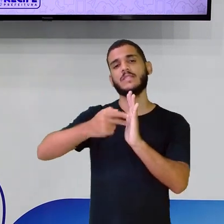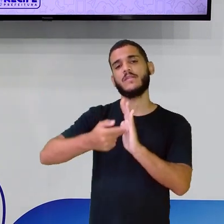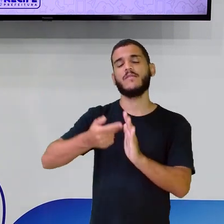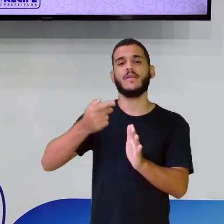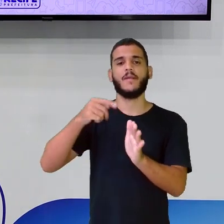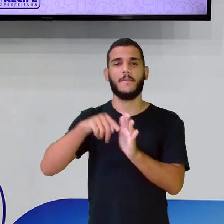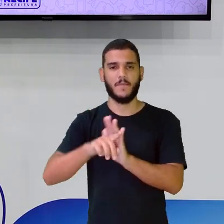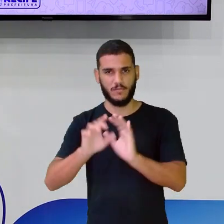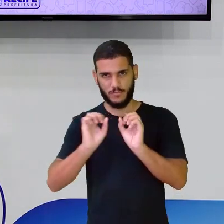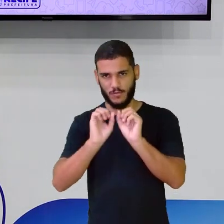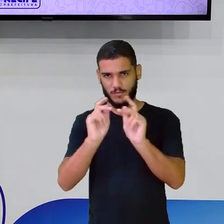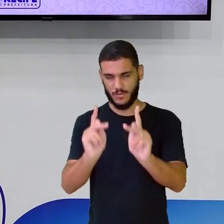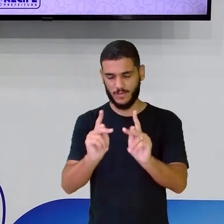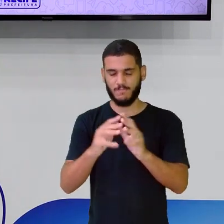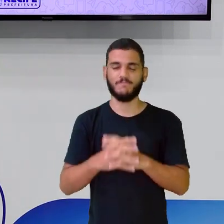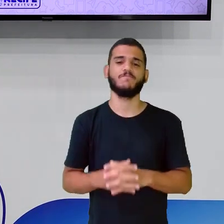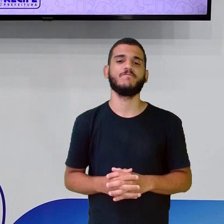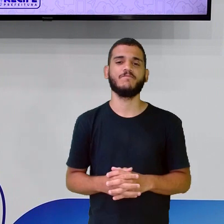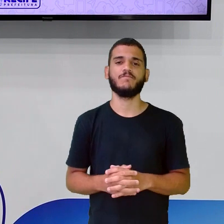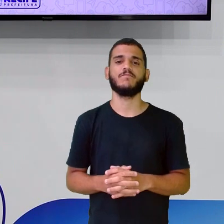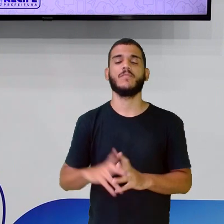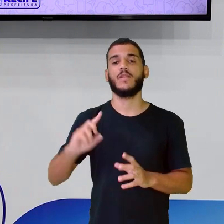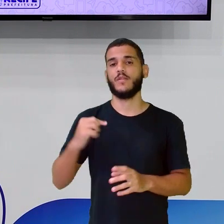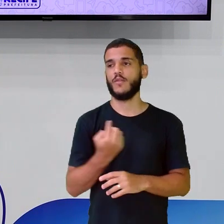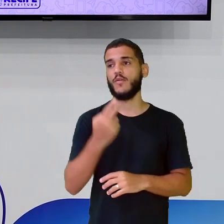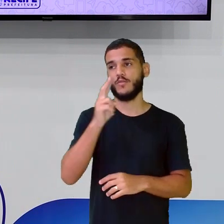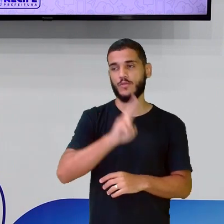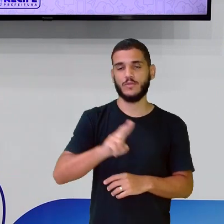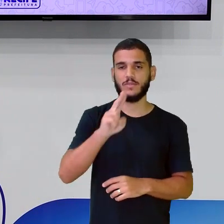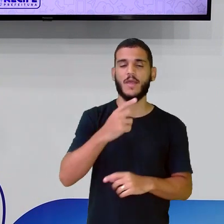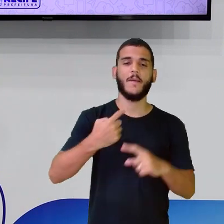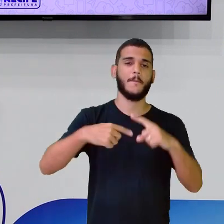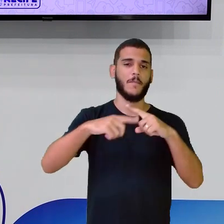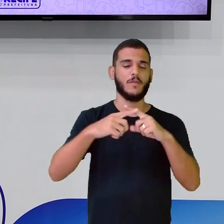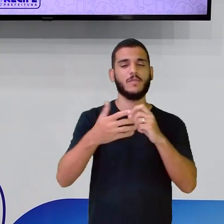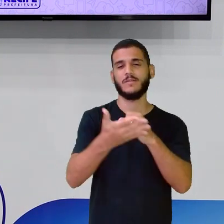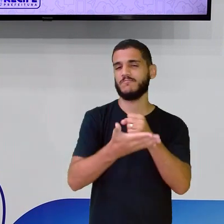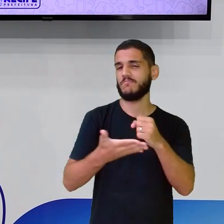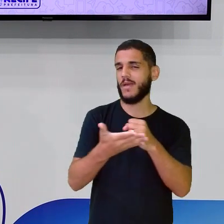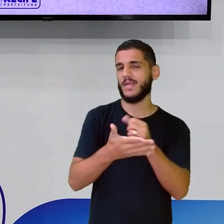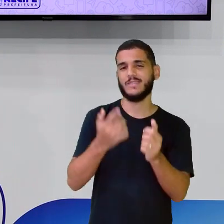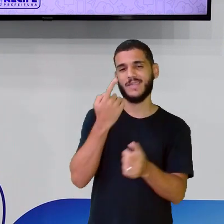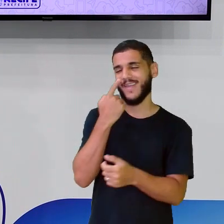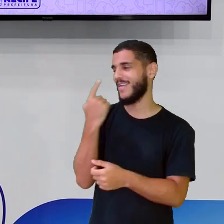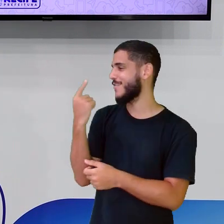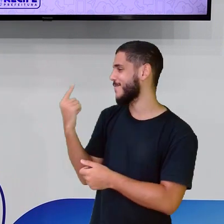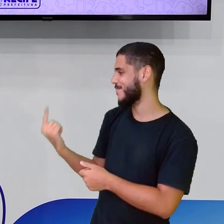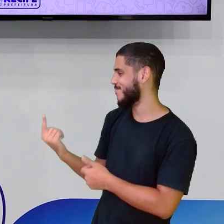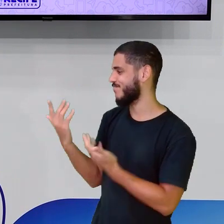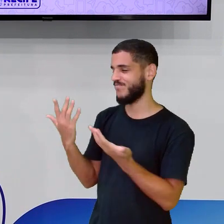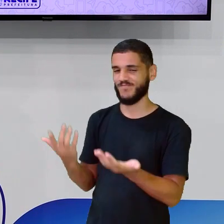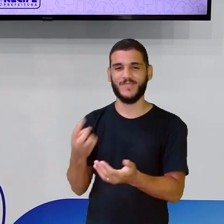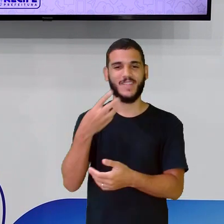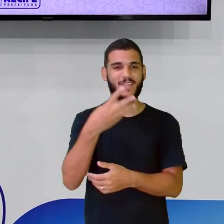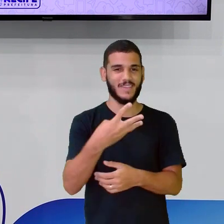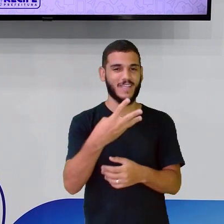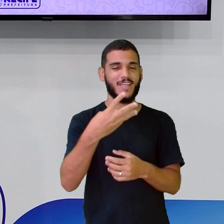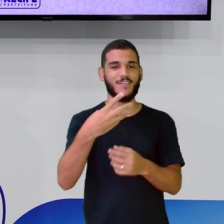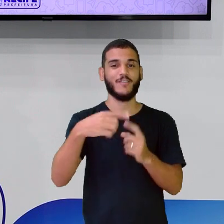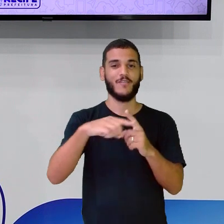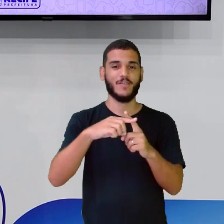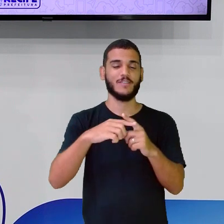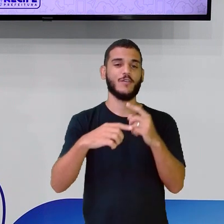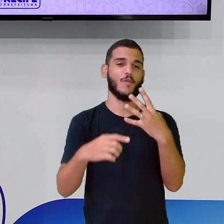querendo. Tranquilo? Nesse caso, a gente vai utilizar multiplicação básica. Ó. 3 vezes 4, 12. Vai